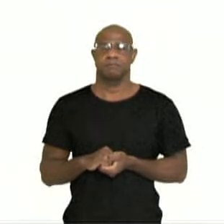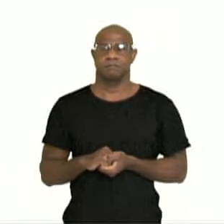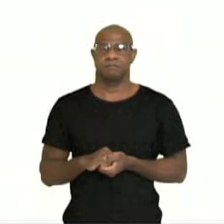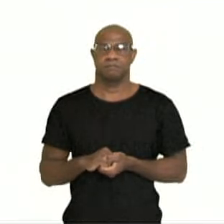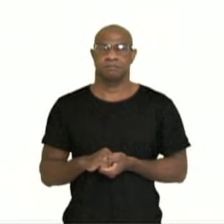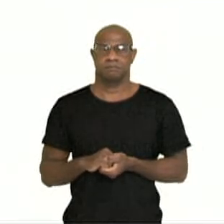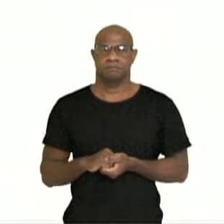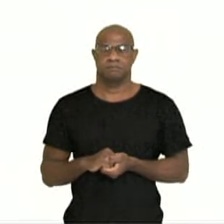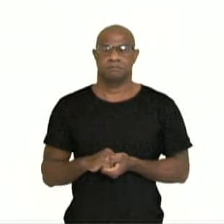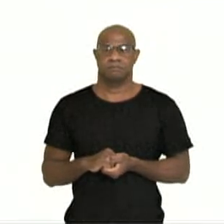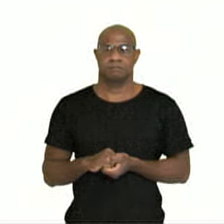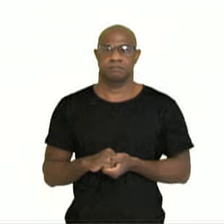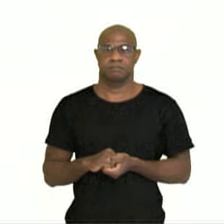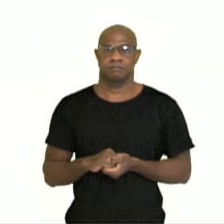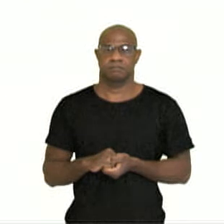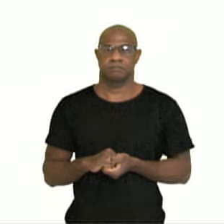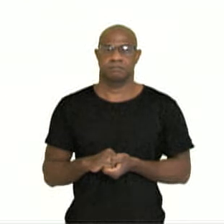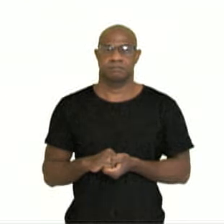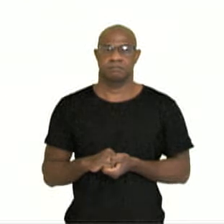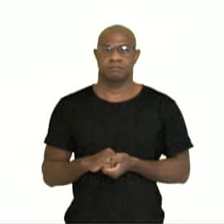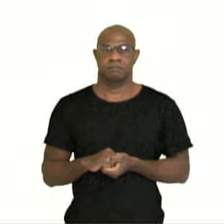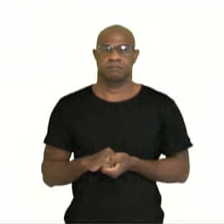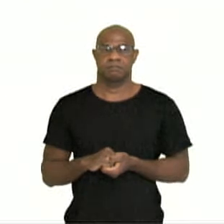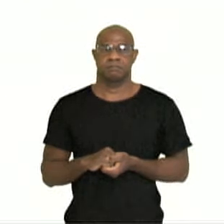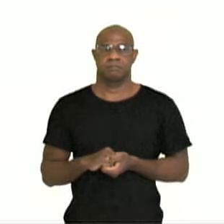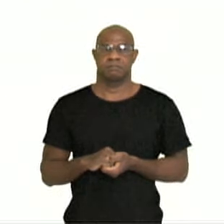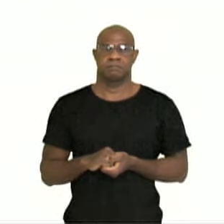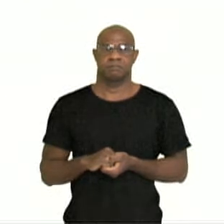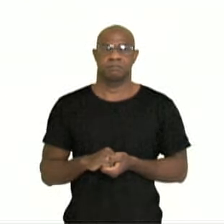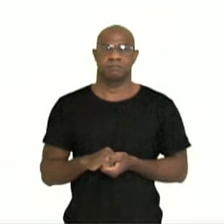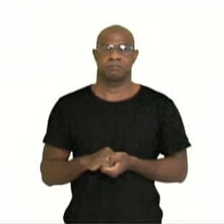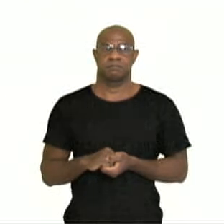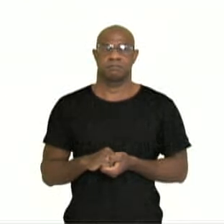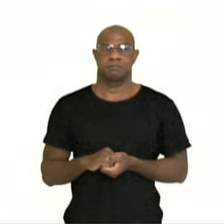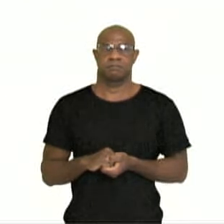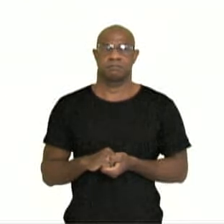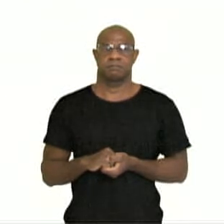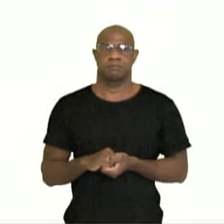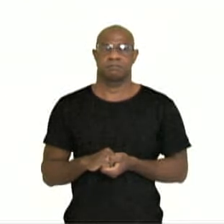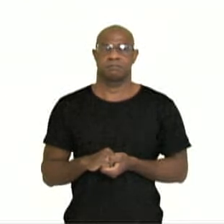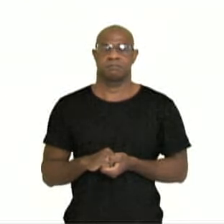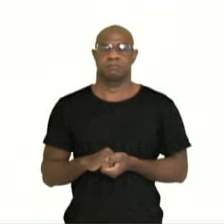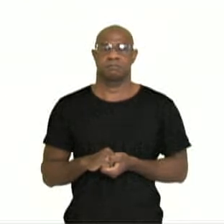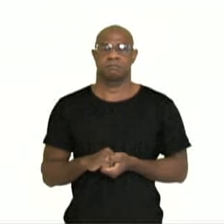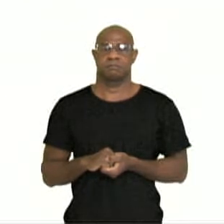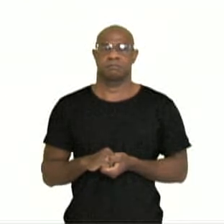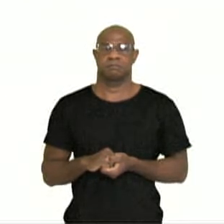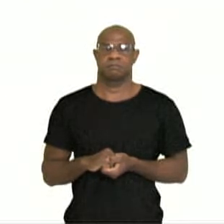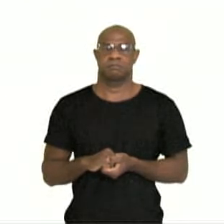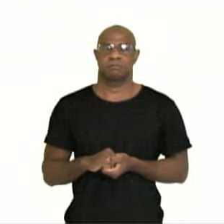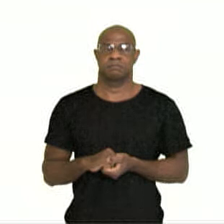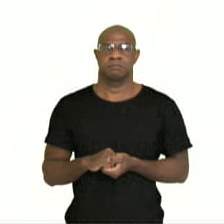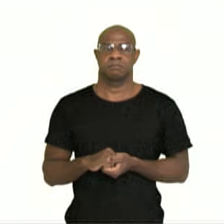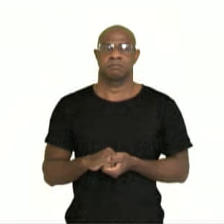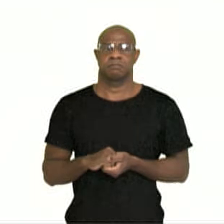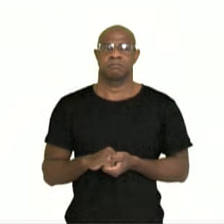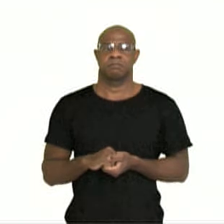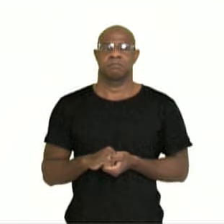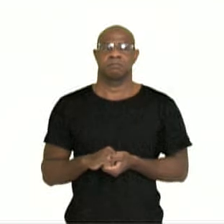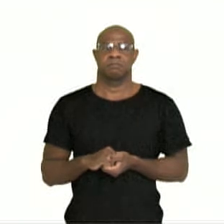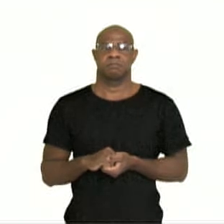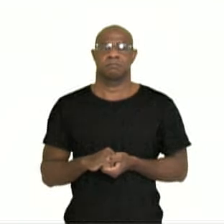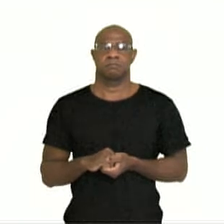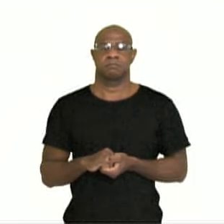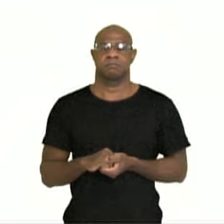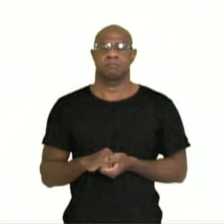food, but to detect enemy's aircrafts. As its name says, this oven emits radiation in the